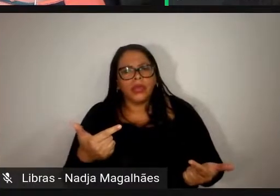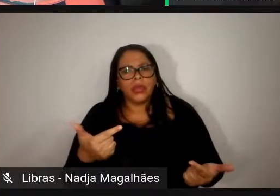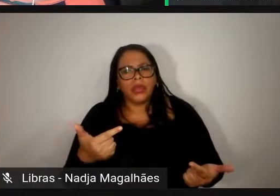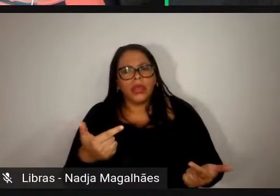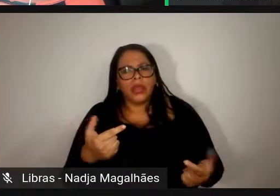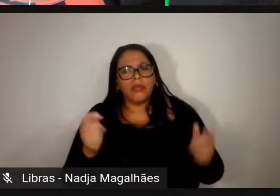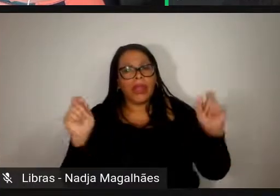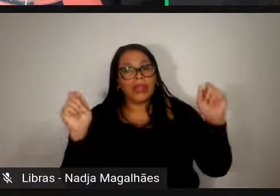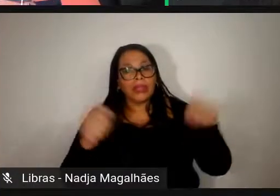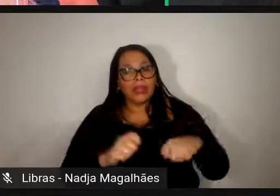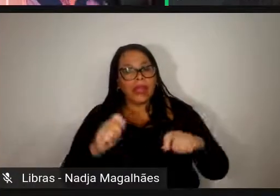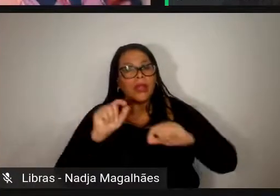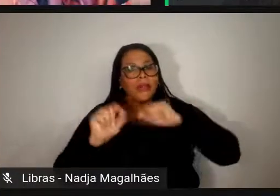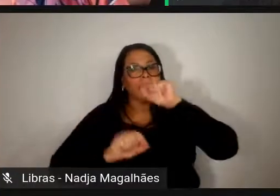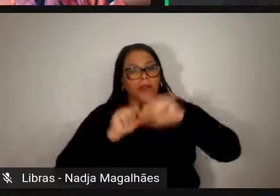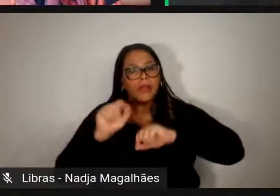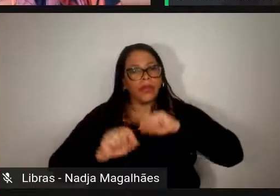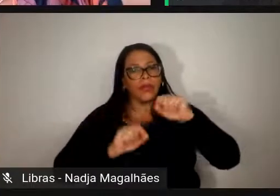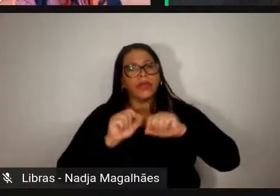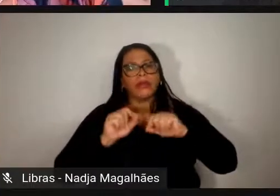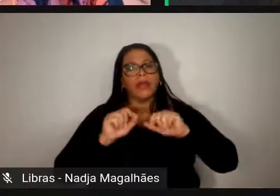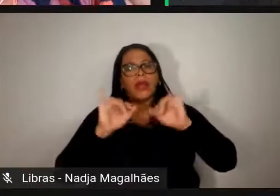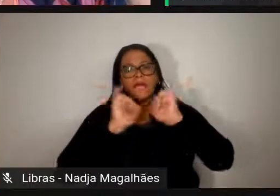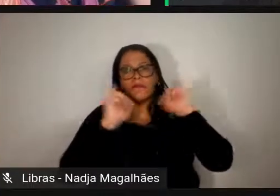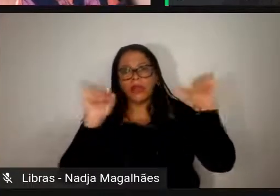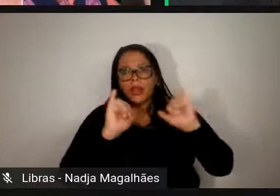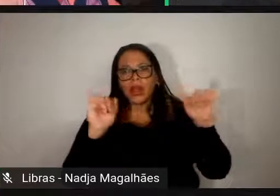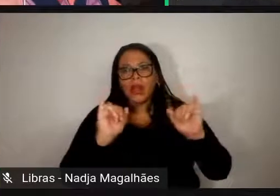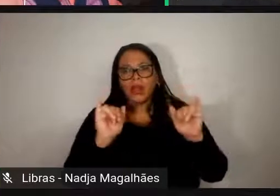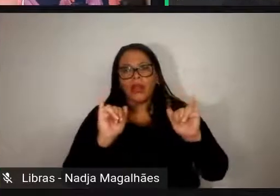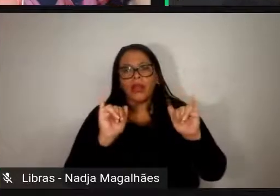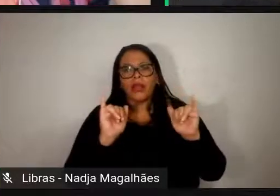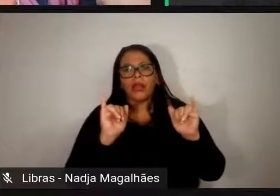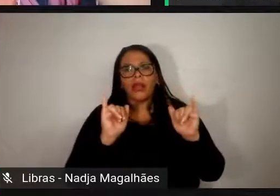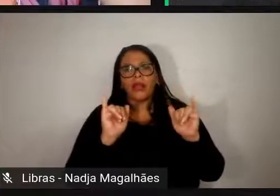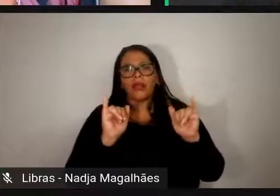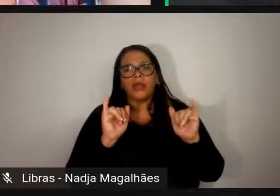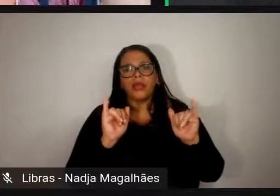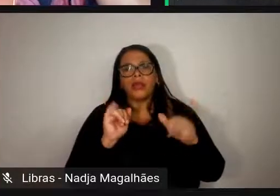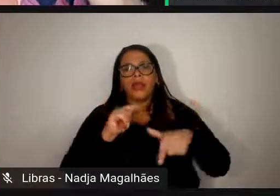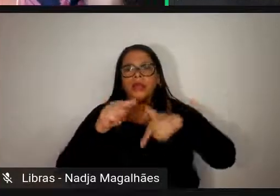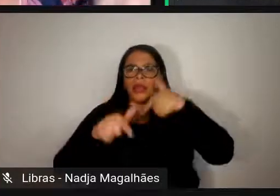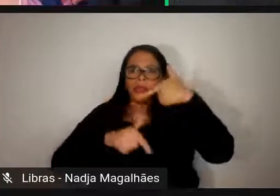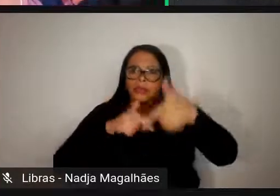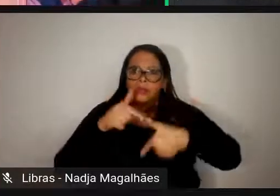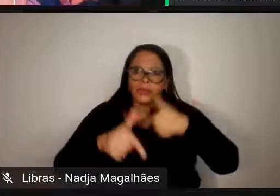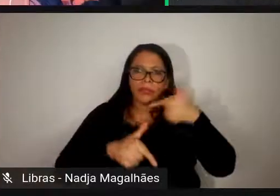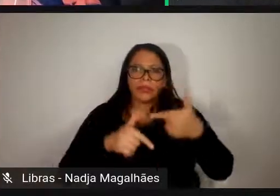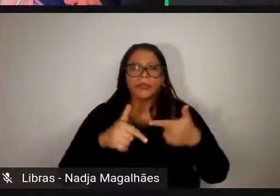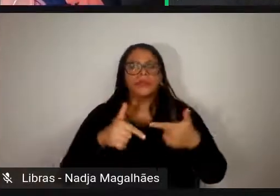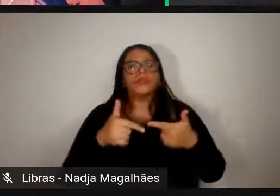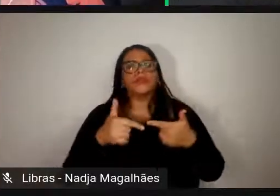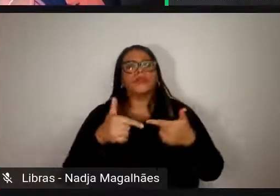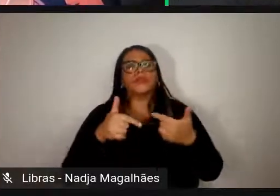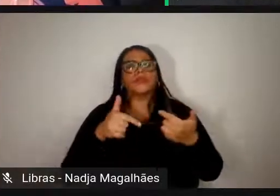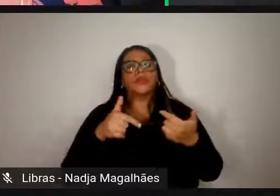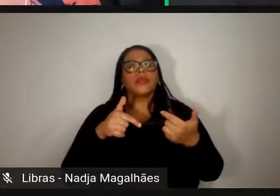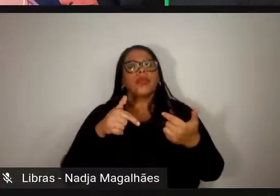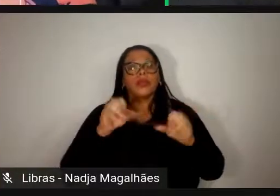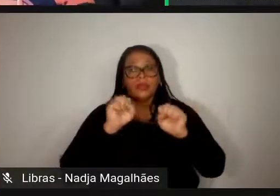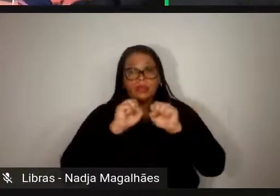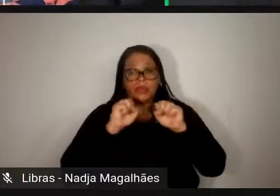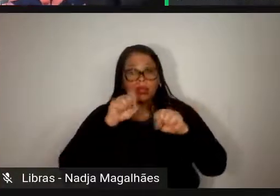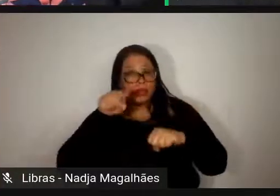poder falar, né, para poder pregoar a transparência nos parlamentos. Agora,